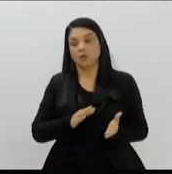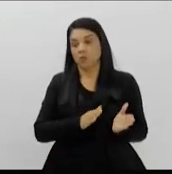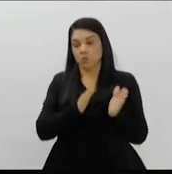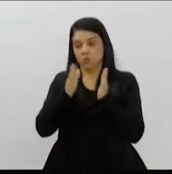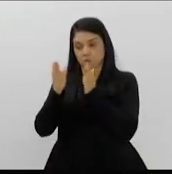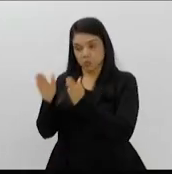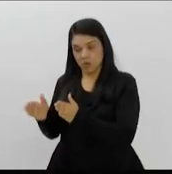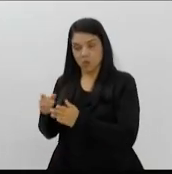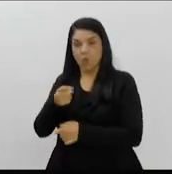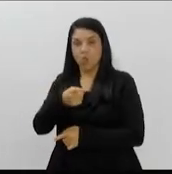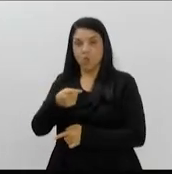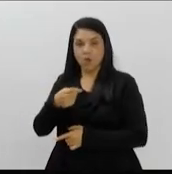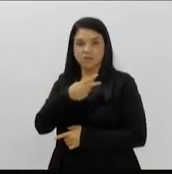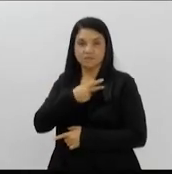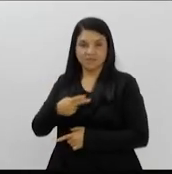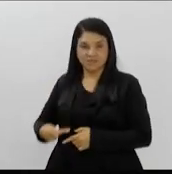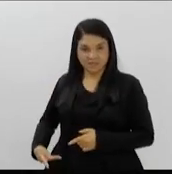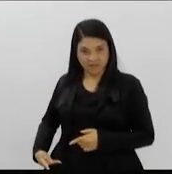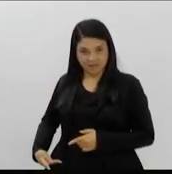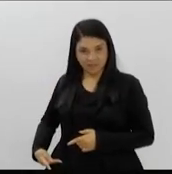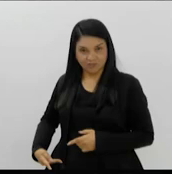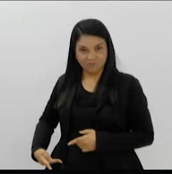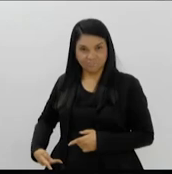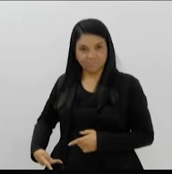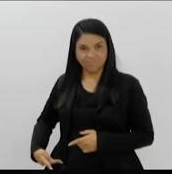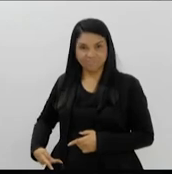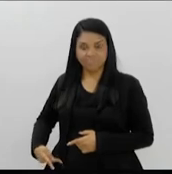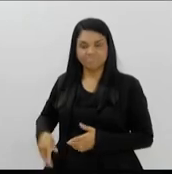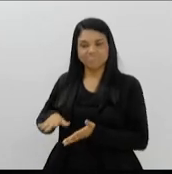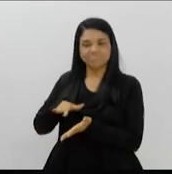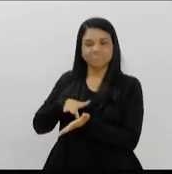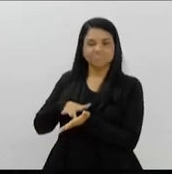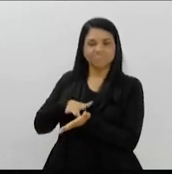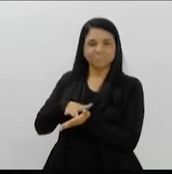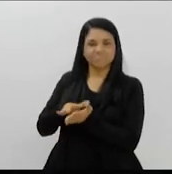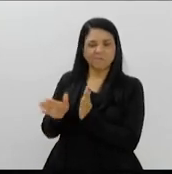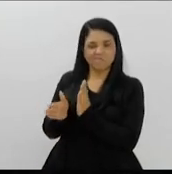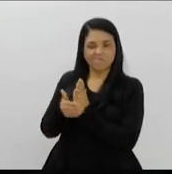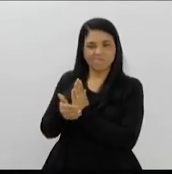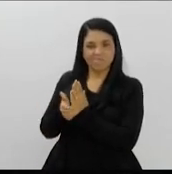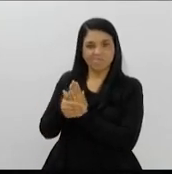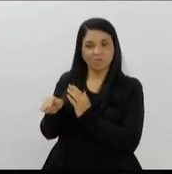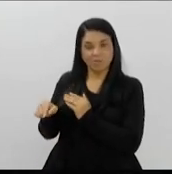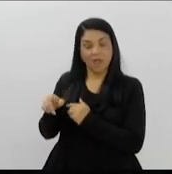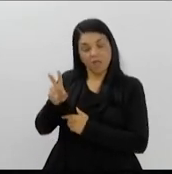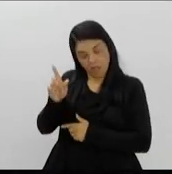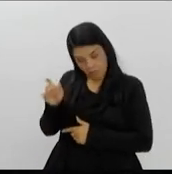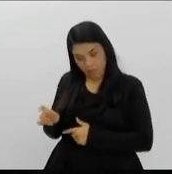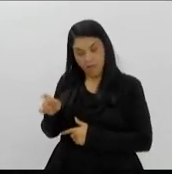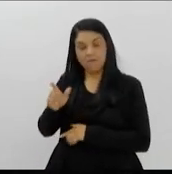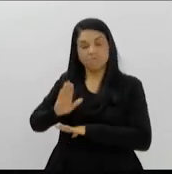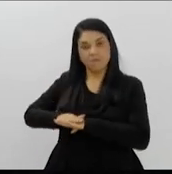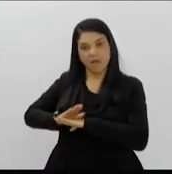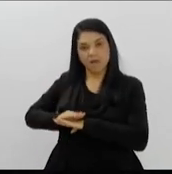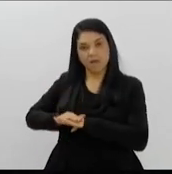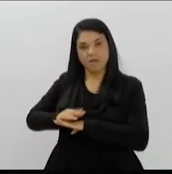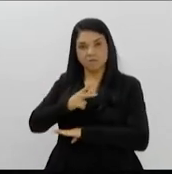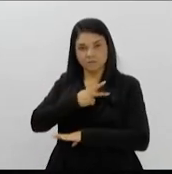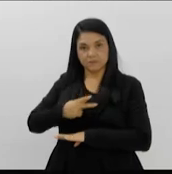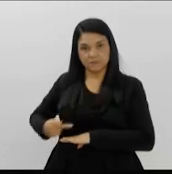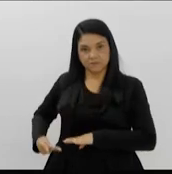lado, um ex-presidente que passou pano, até porque ele mesmo produzia, né,